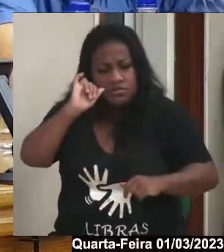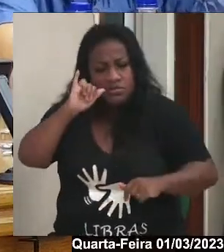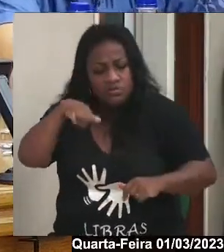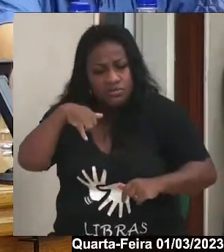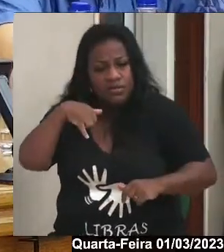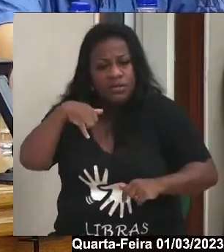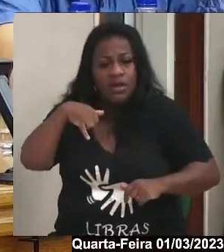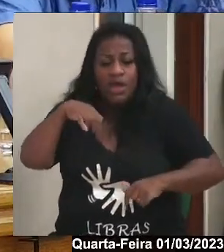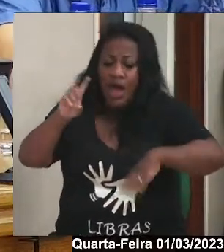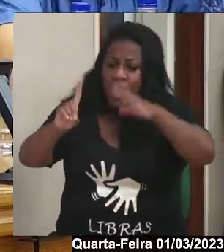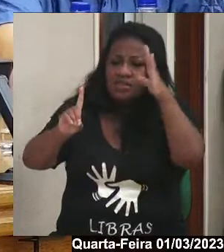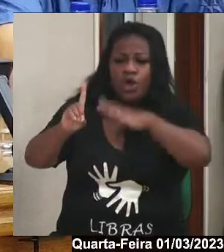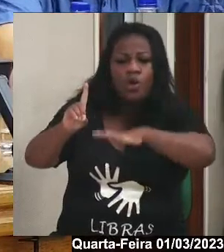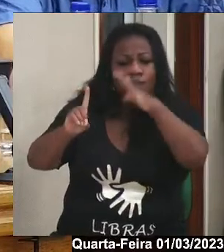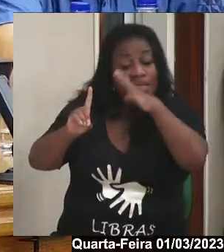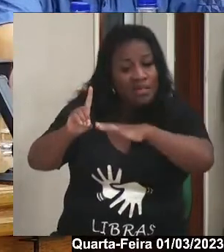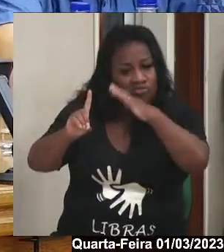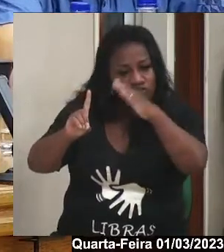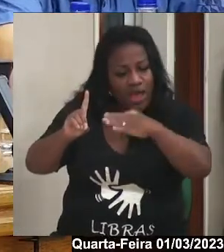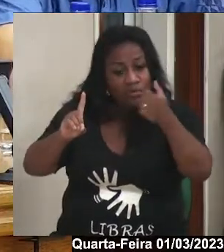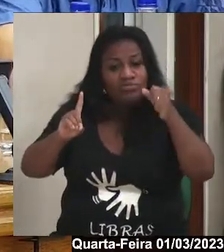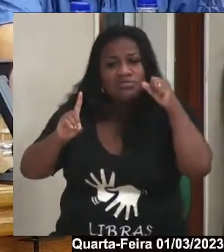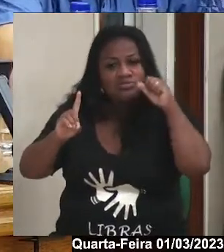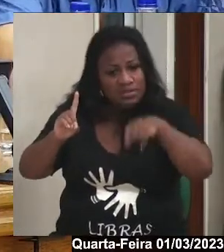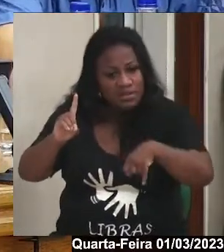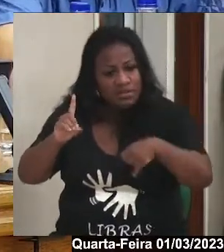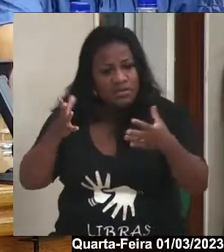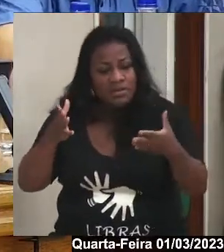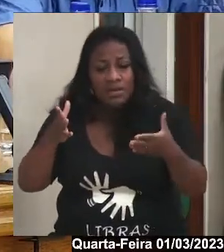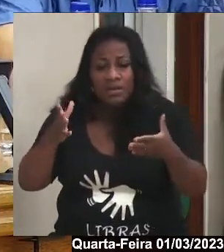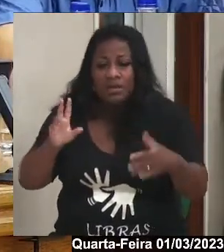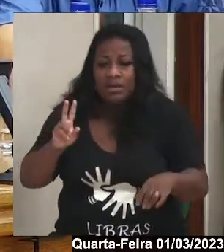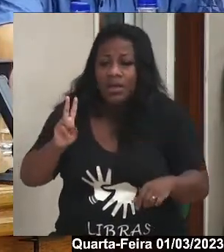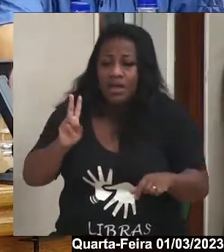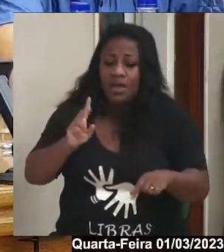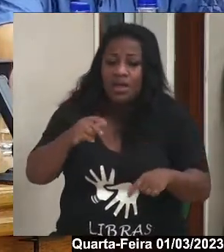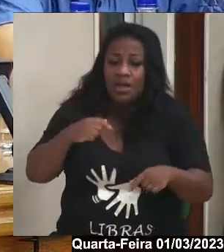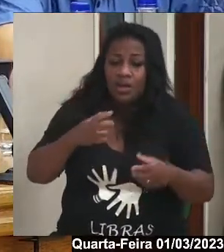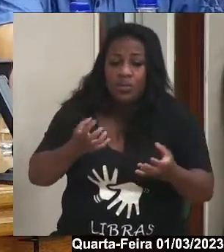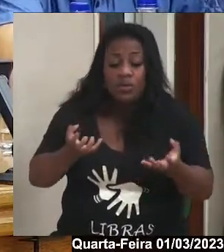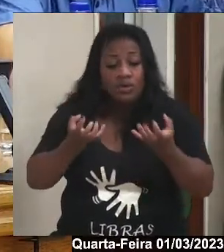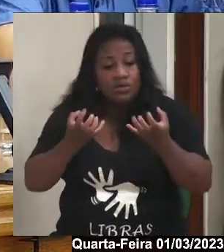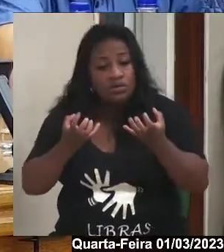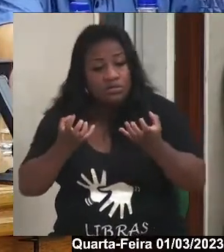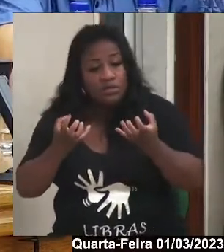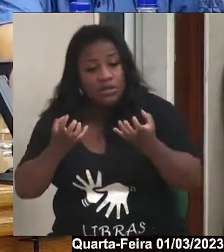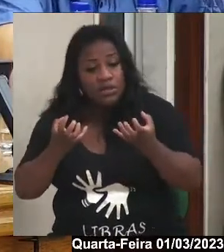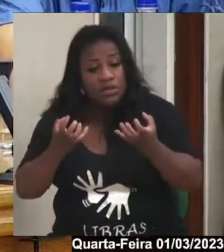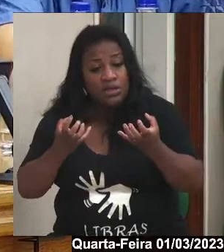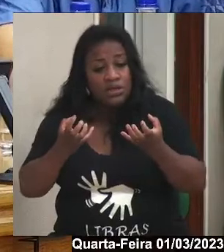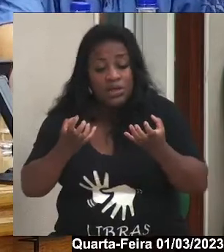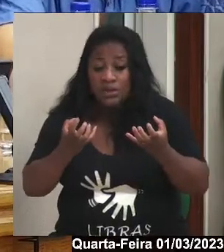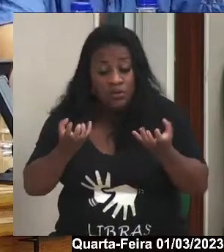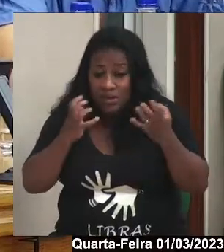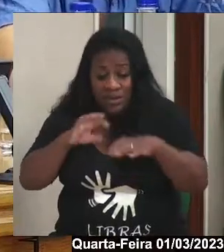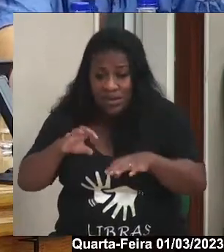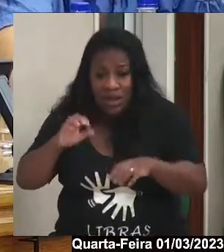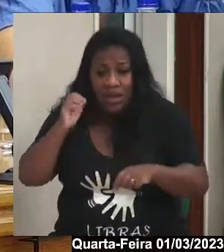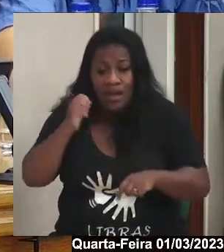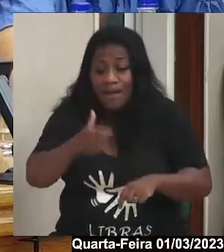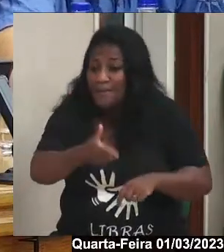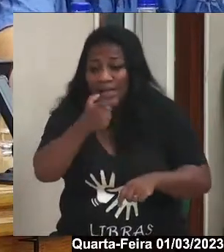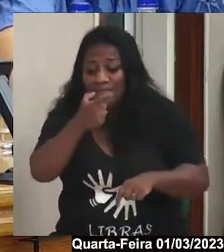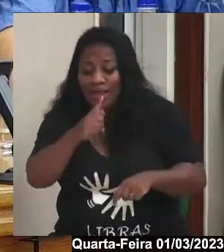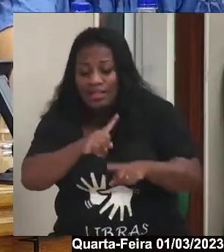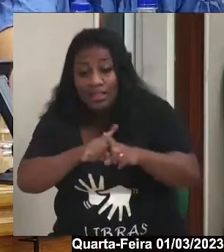porque será que esse mesmo GCM tem conseguido dormir? Está tranquilo? É o que ele gostaria de fazer? Talvez não, mas foi o